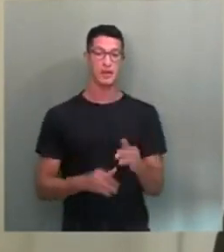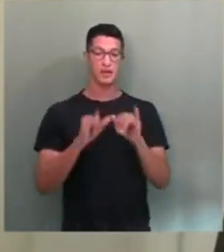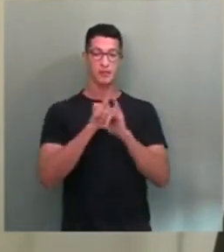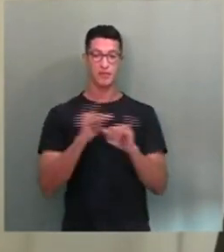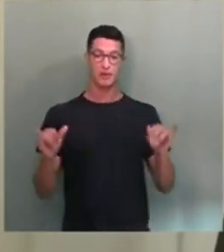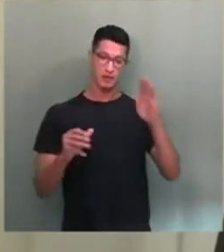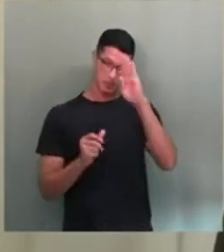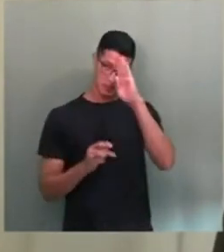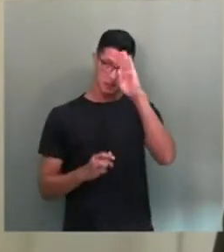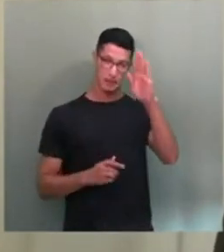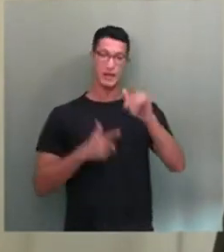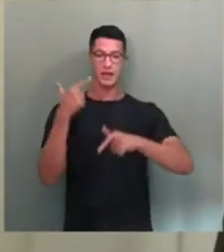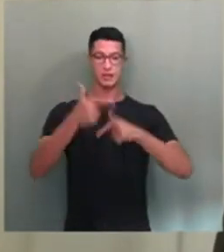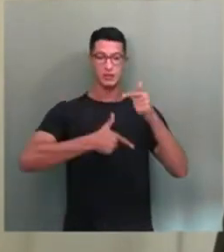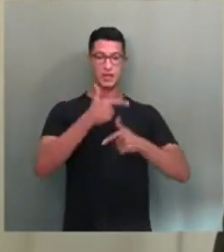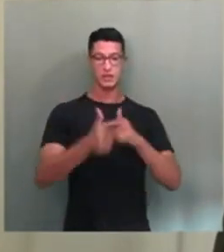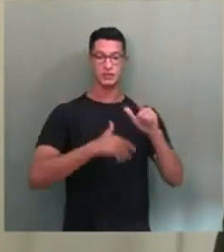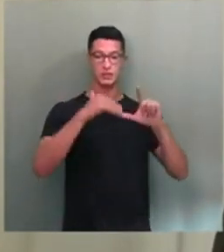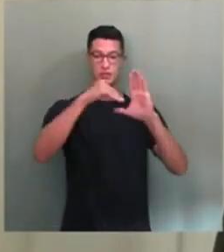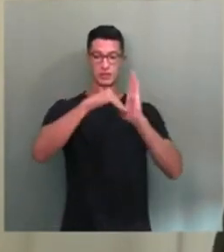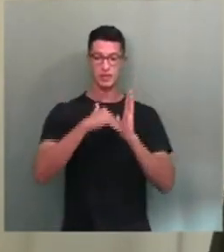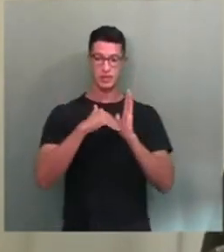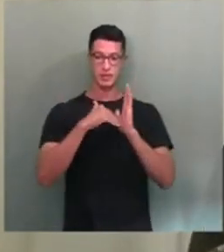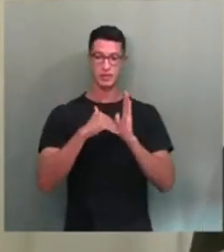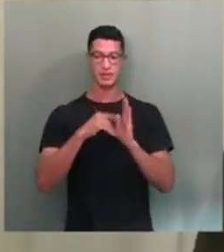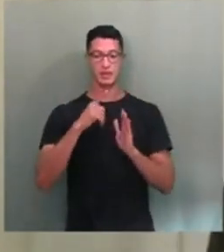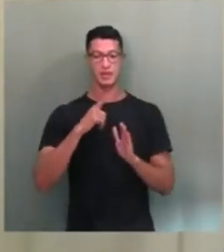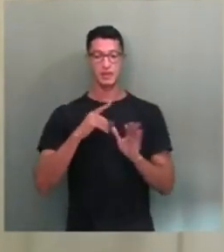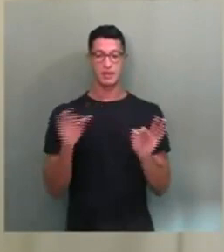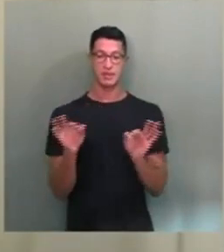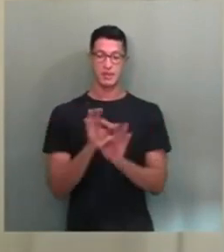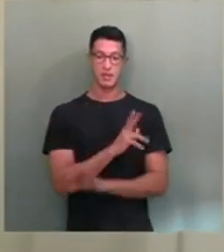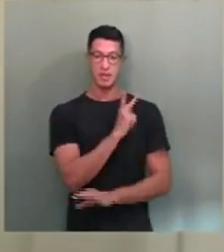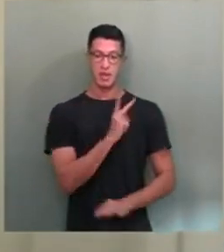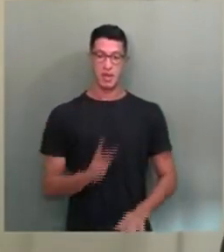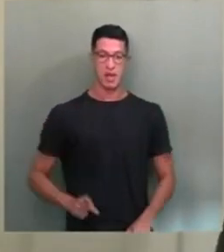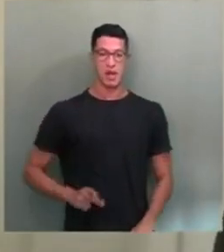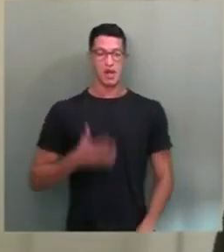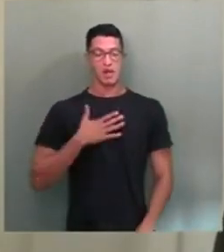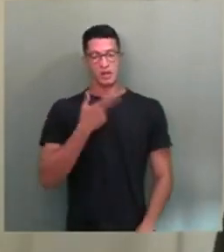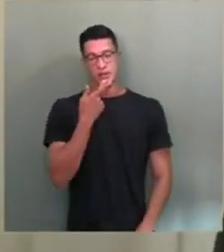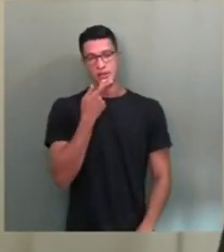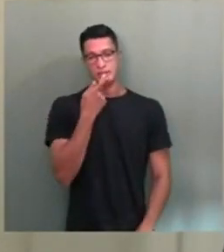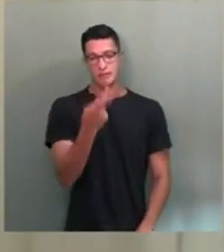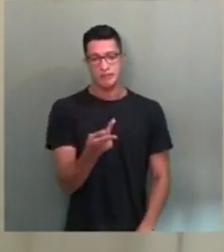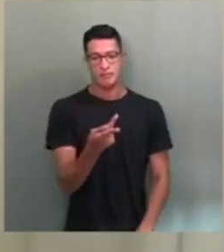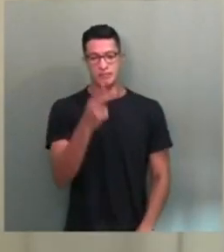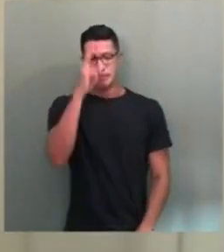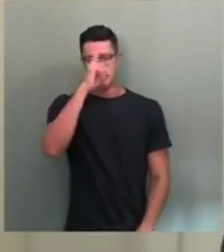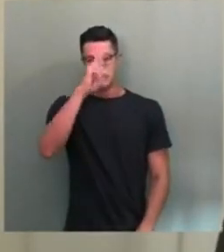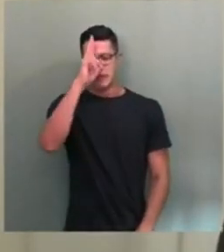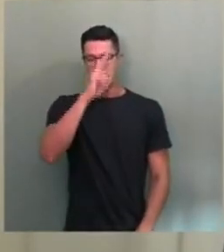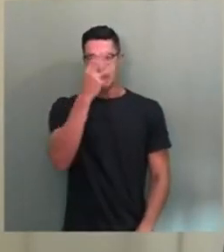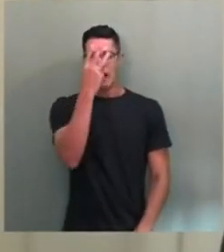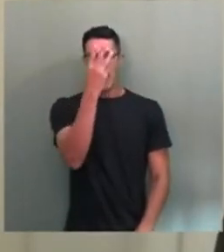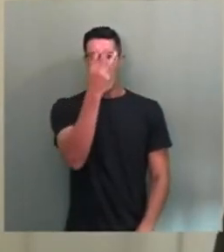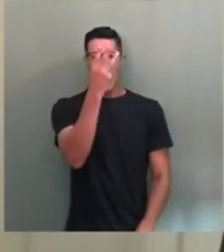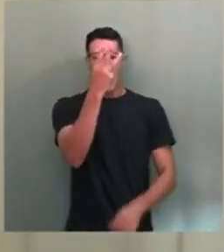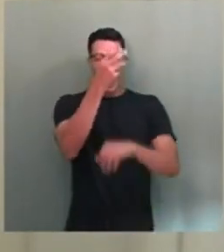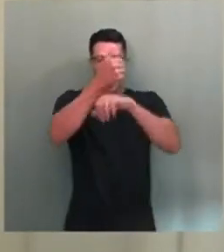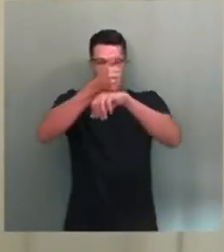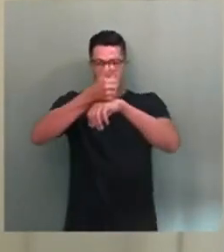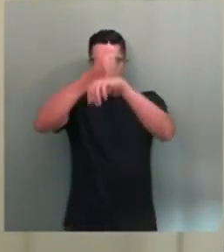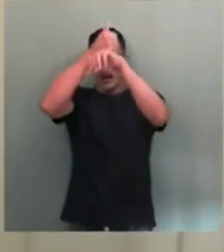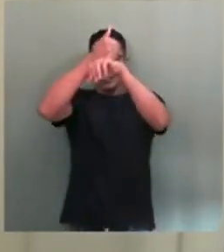as principais atividades do Senado Federal. Eu encerro aqui, senhor presidente, as minhas palavras, recordando de três importantes profissionais